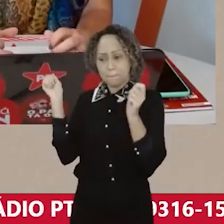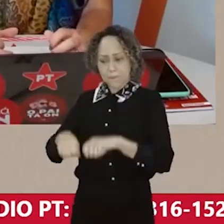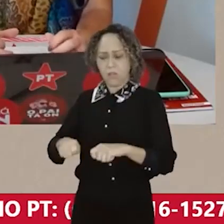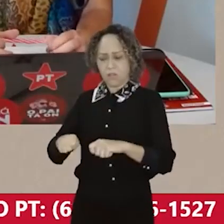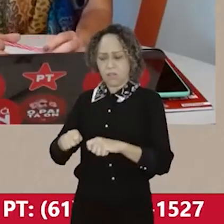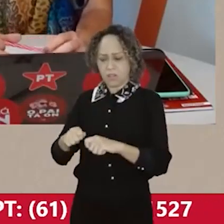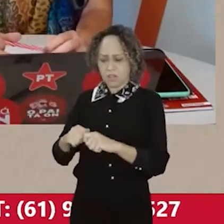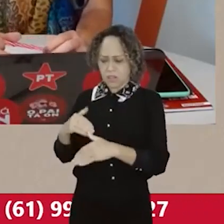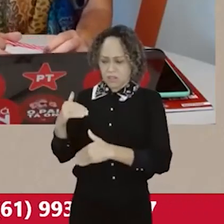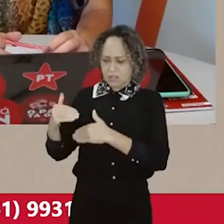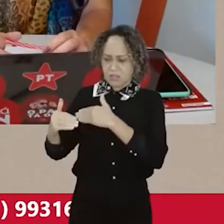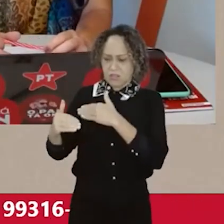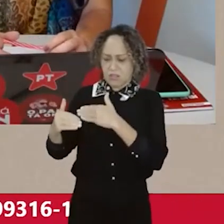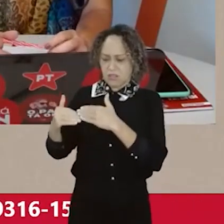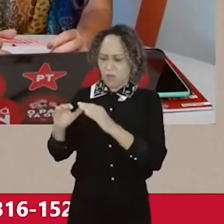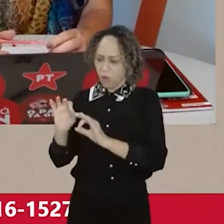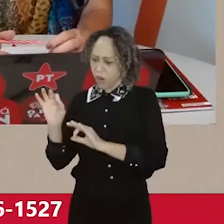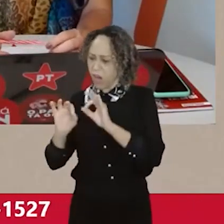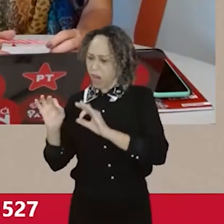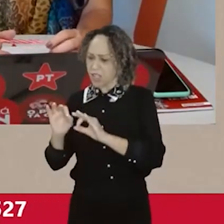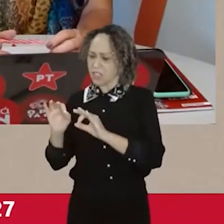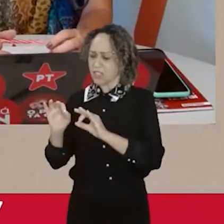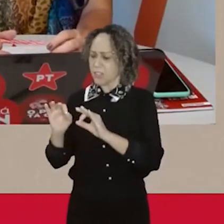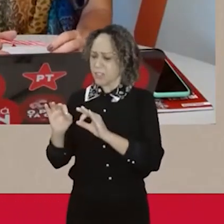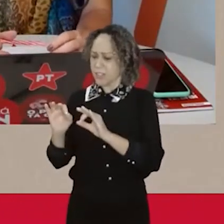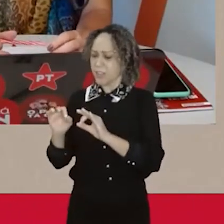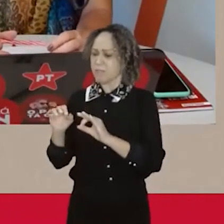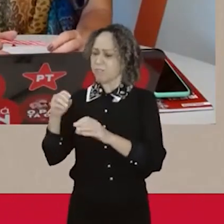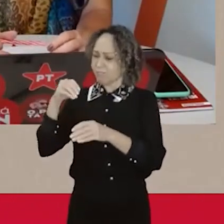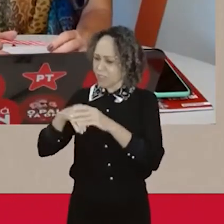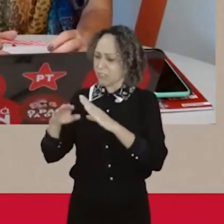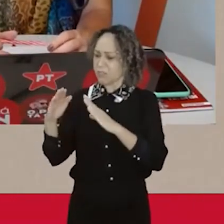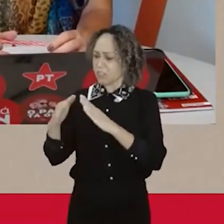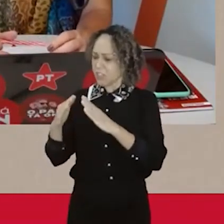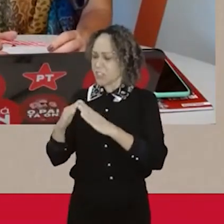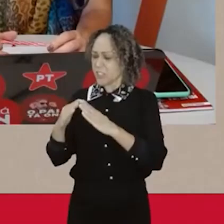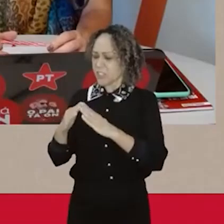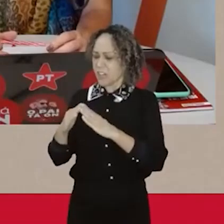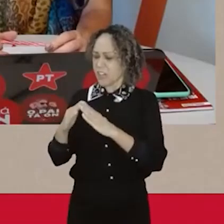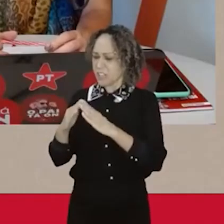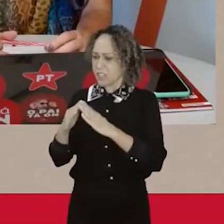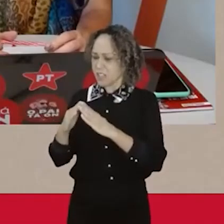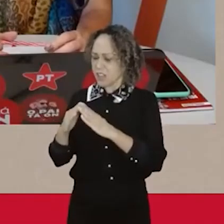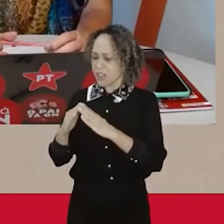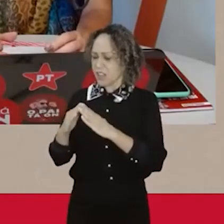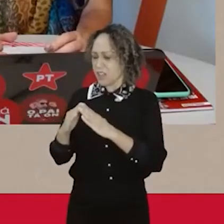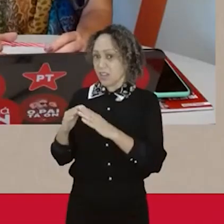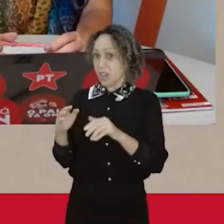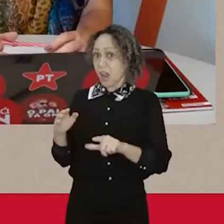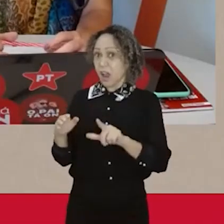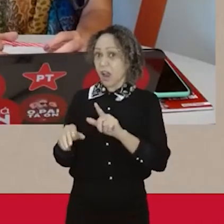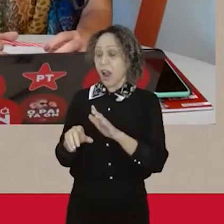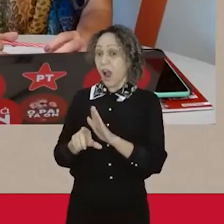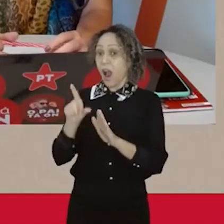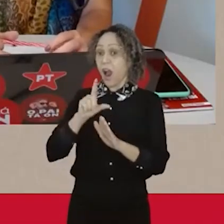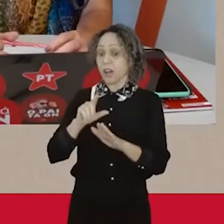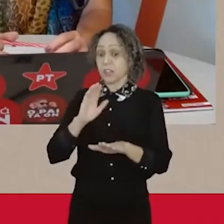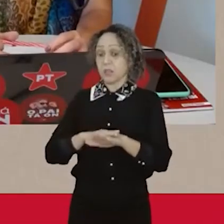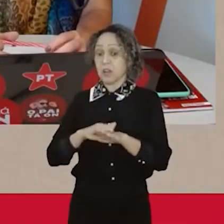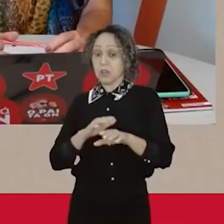uma agenda dentro de casa, né, de disputa desse espaço que tradicionalmente era do homem, né,